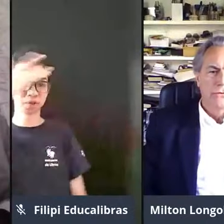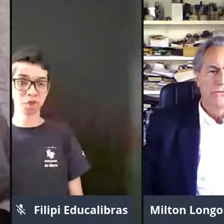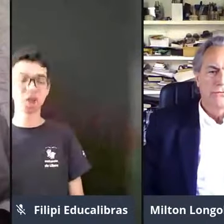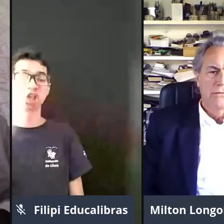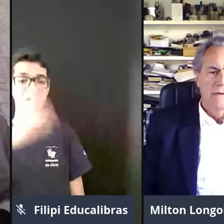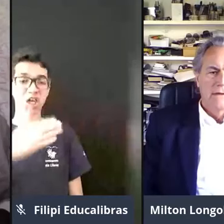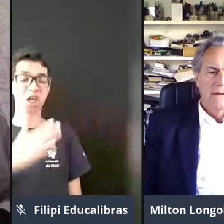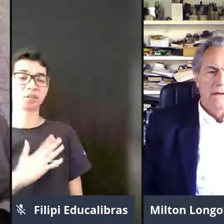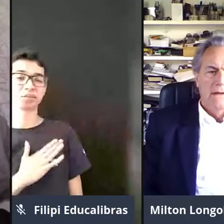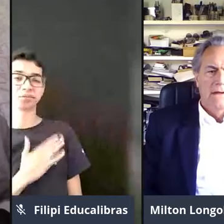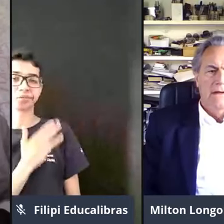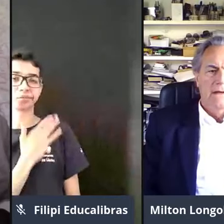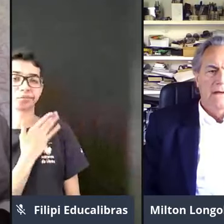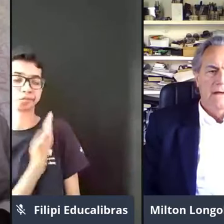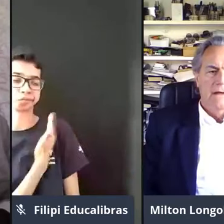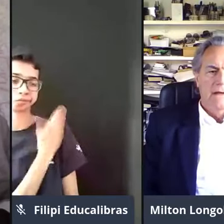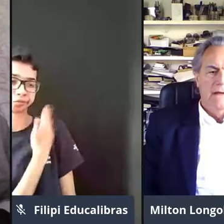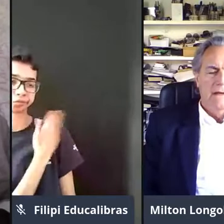o idoso,